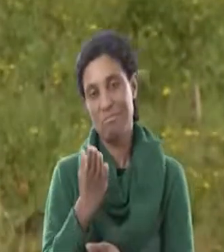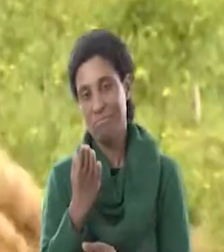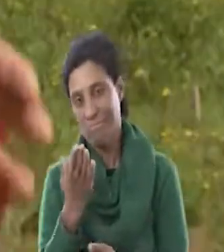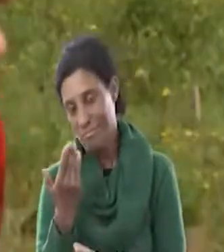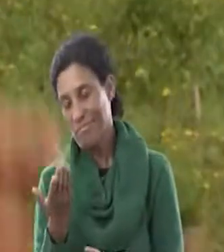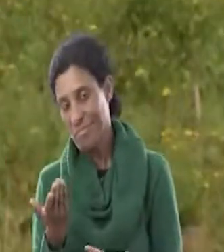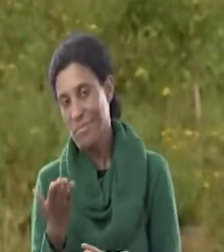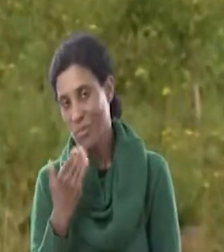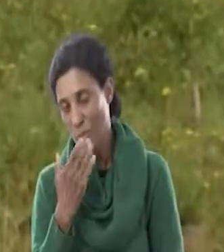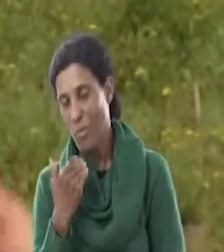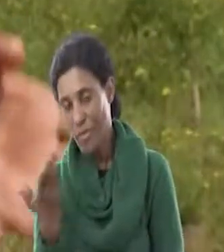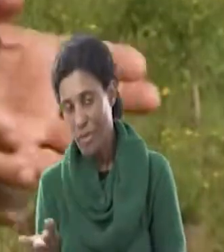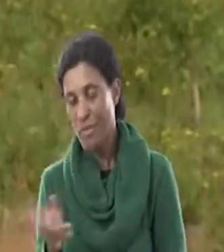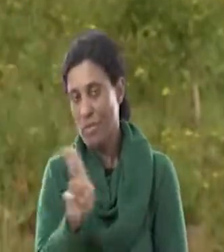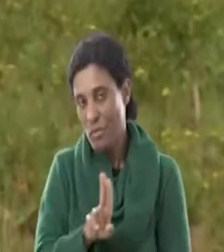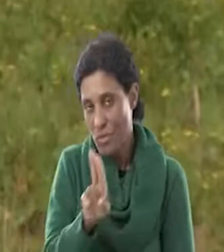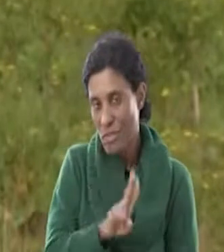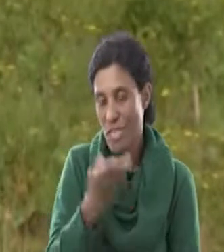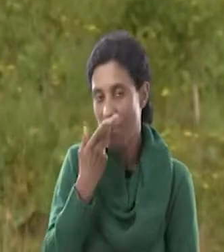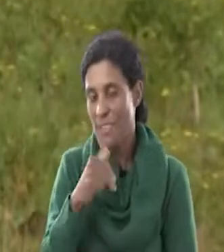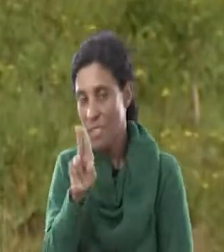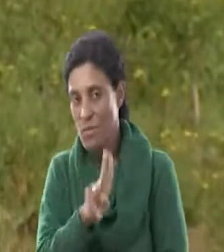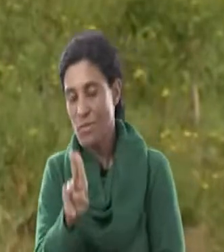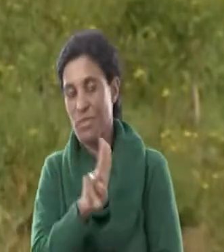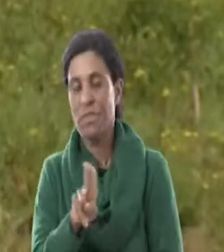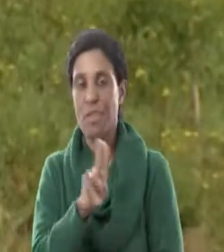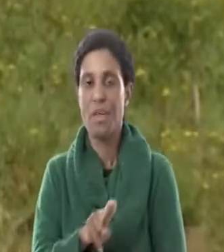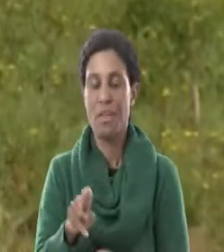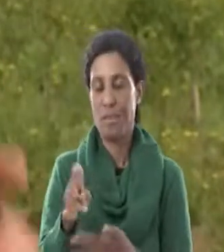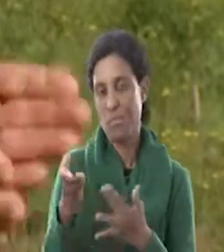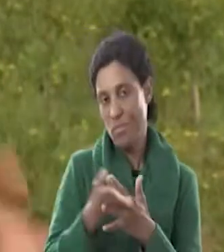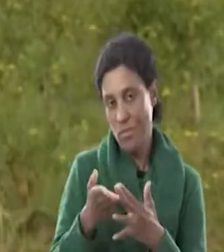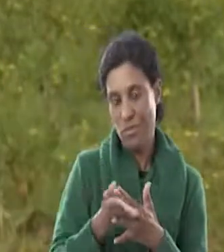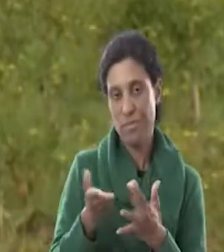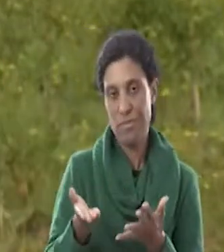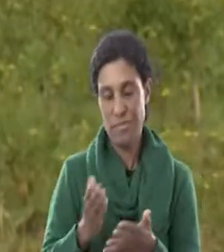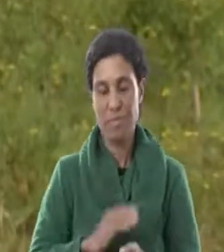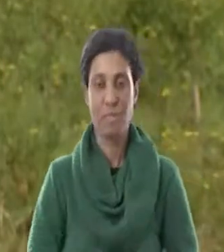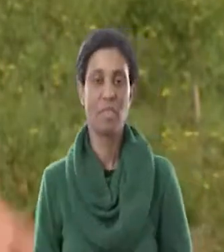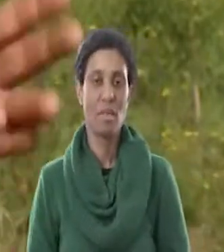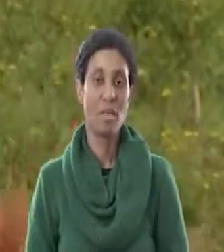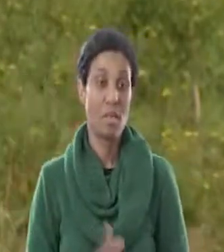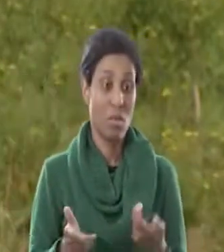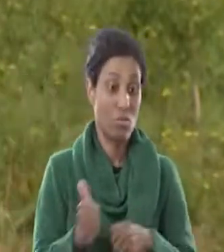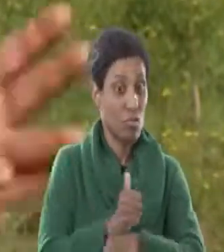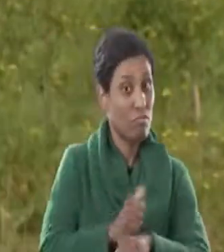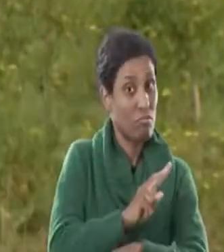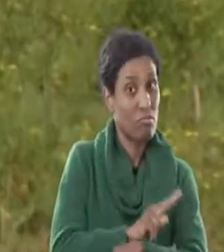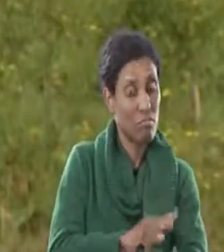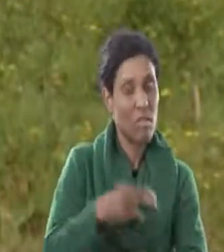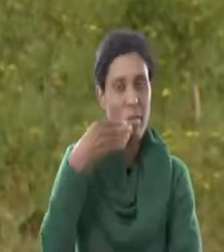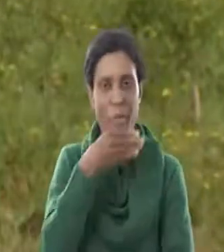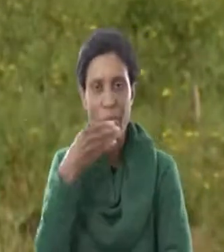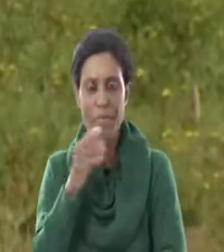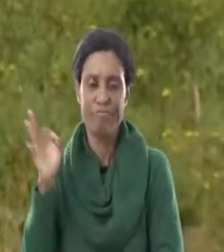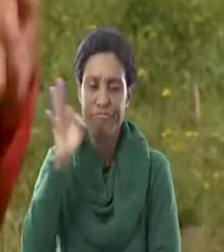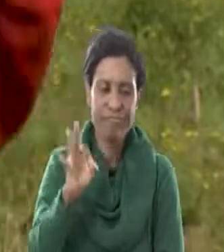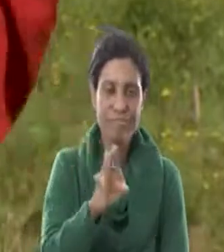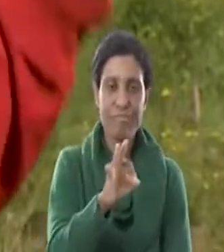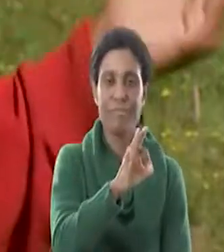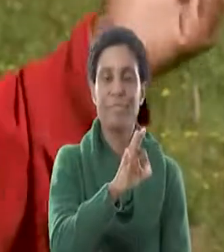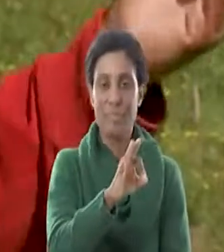associação. A nossa praia é, tradicionalmente, apicultura, abelha, mel,